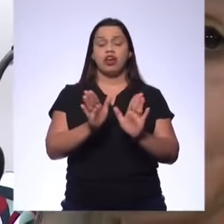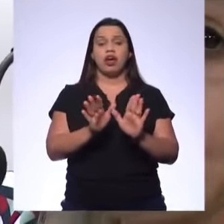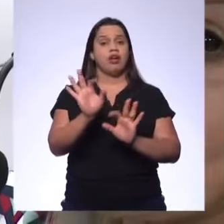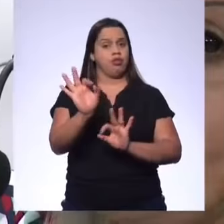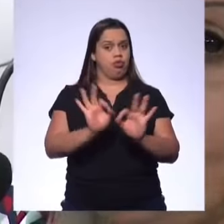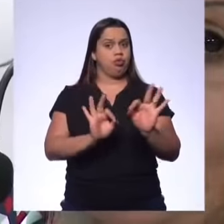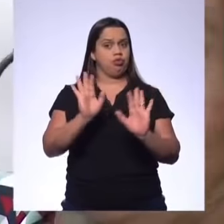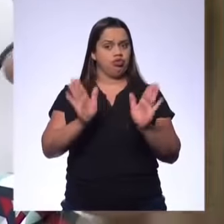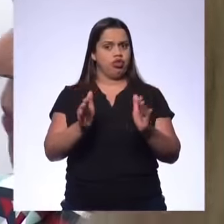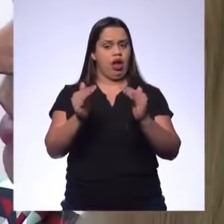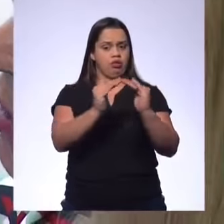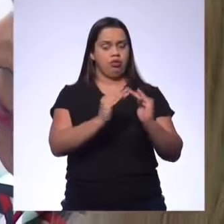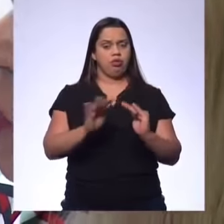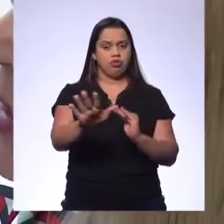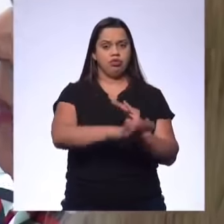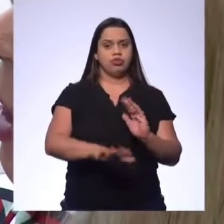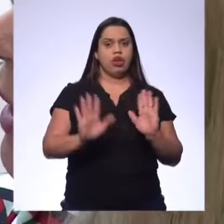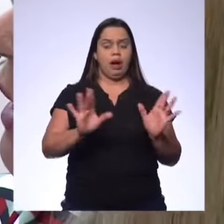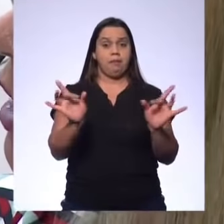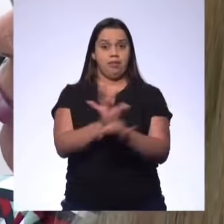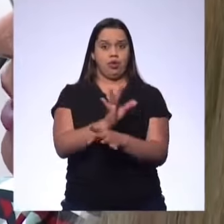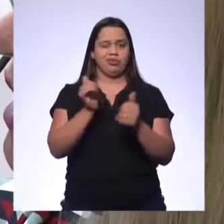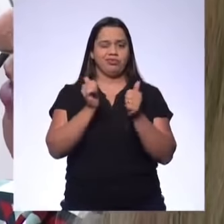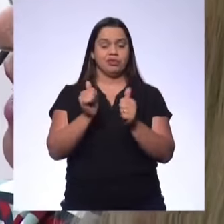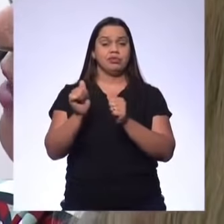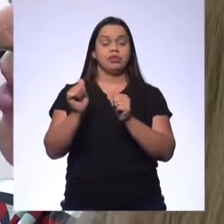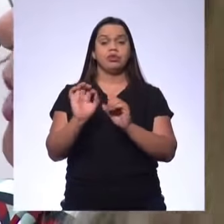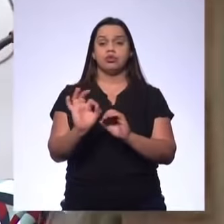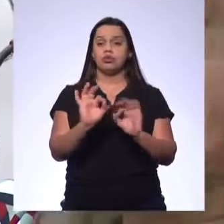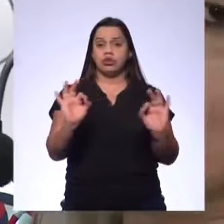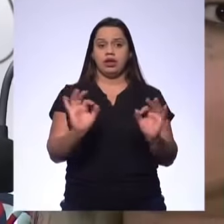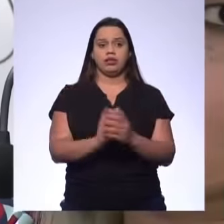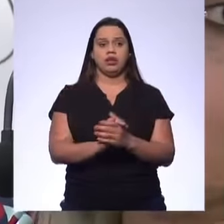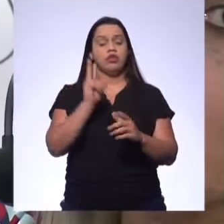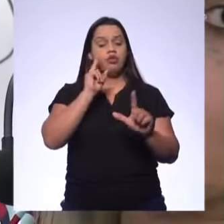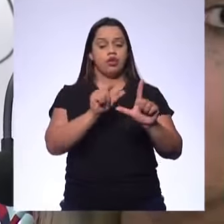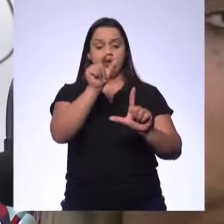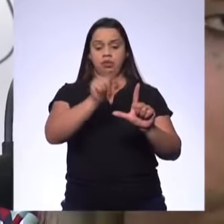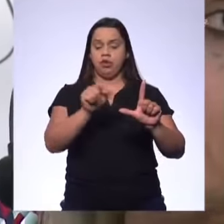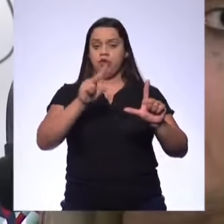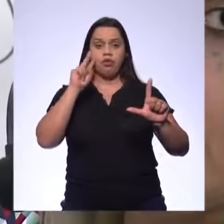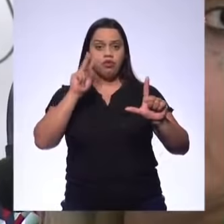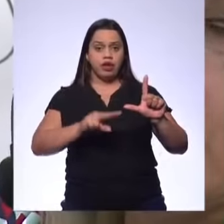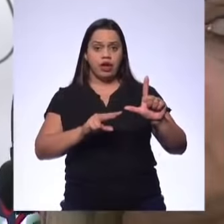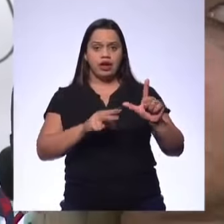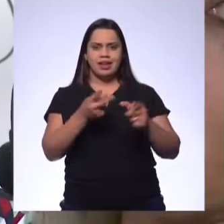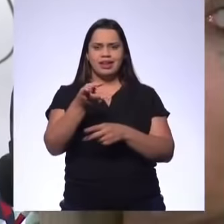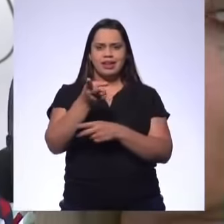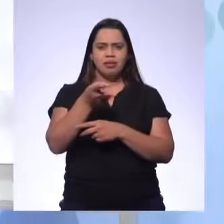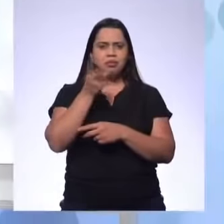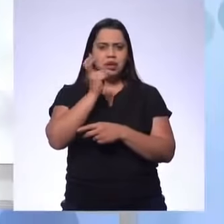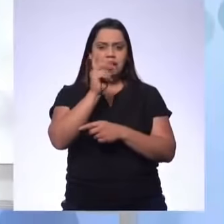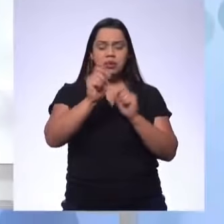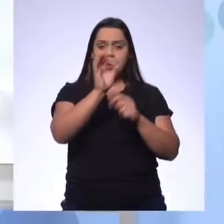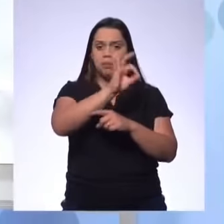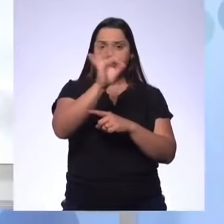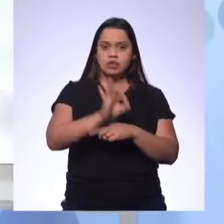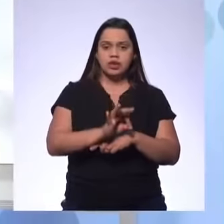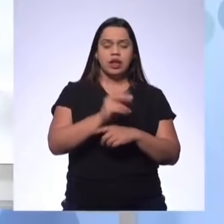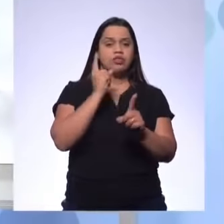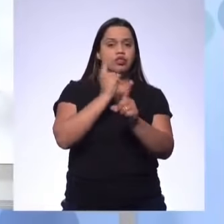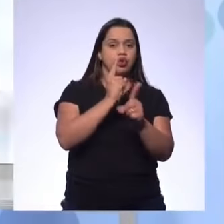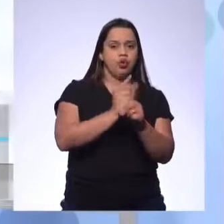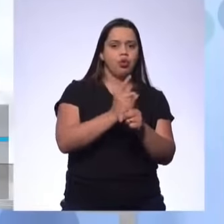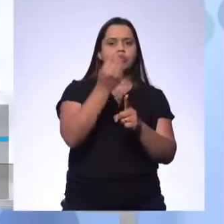se a comunidade está preparada? Vou nesse bloquinho e verifico aqui a porcentagem, né? E coloco ali a